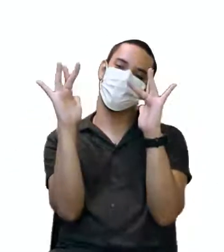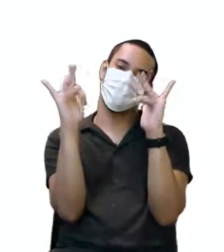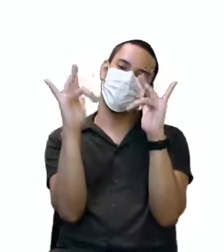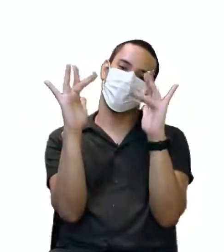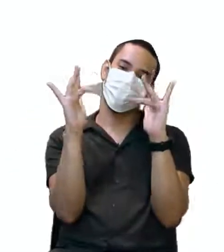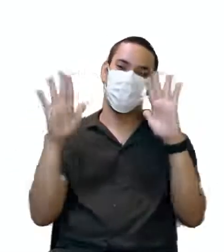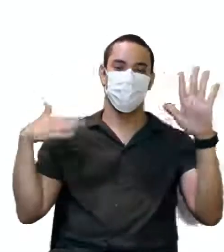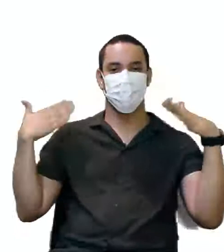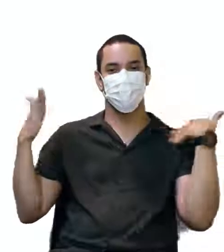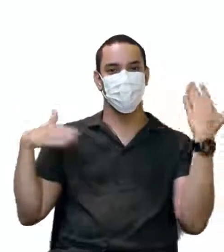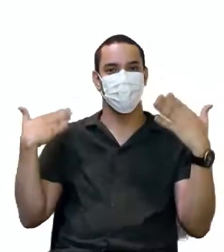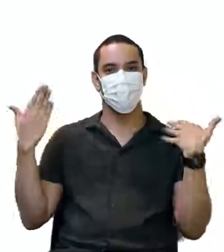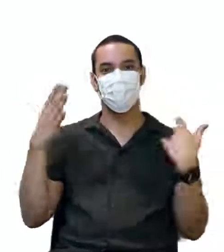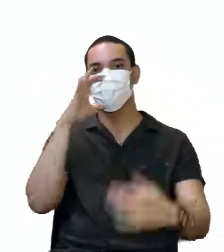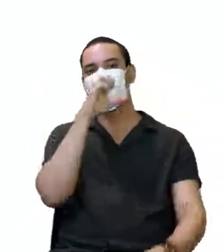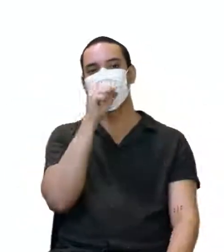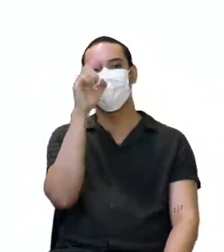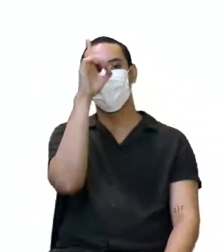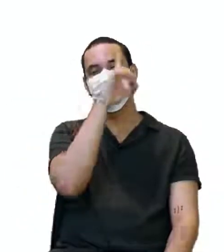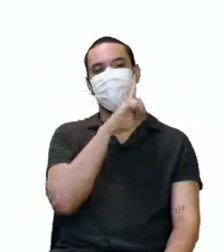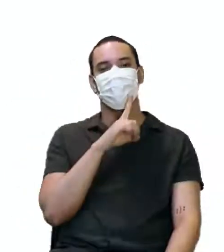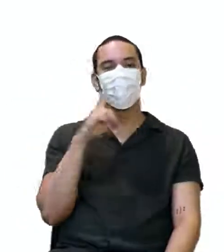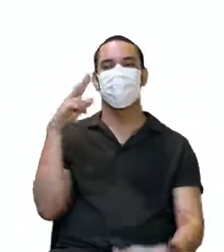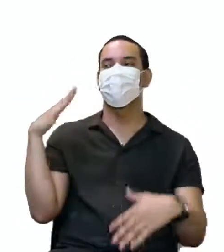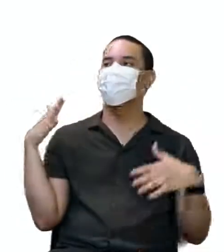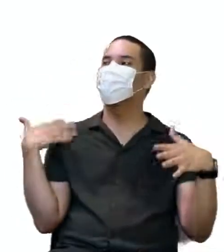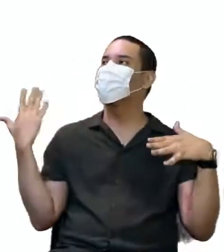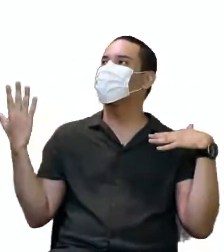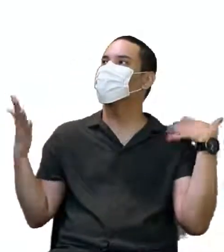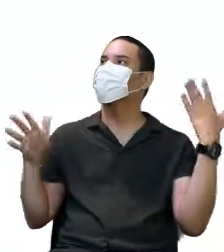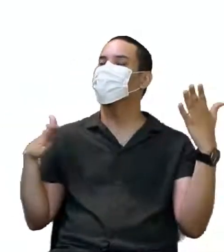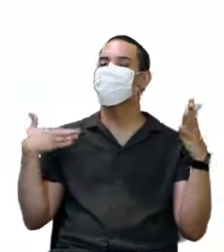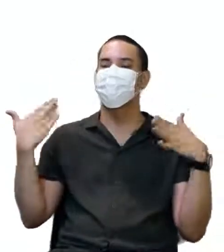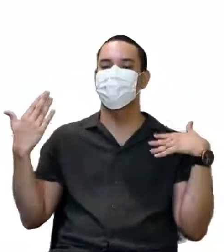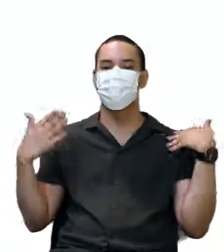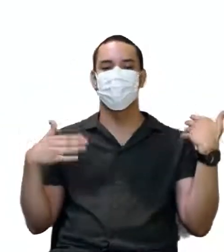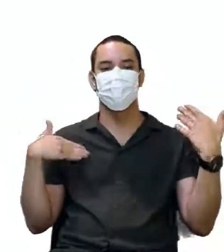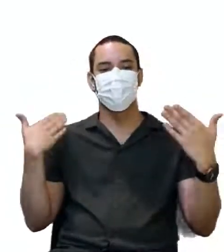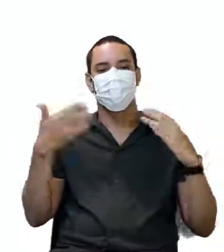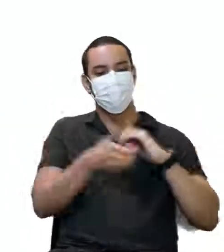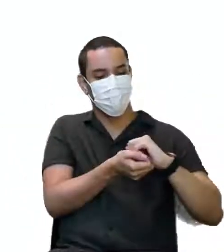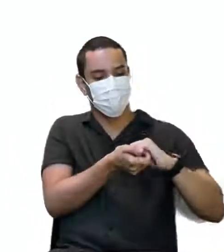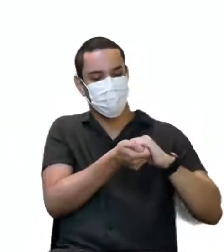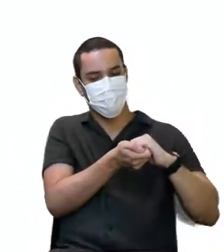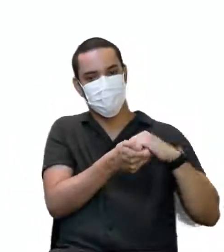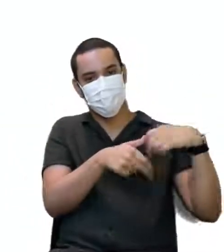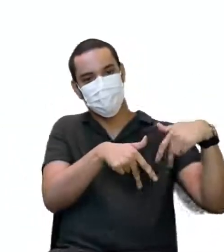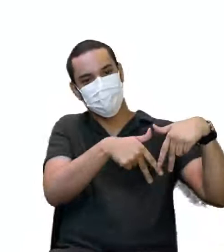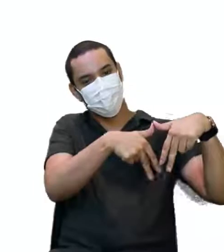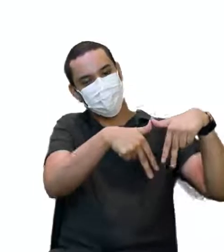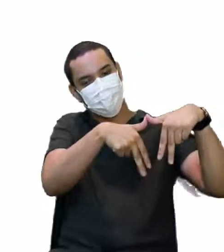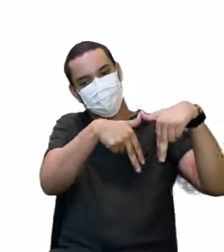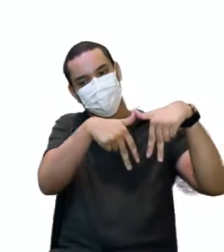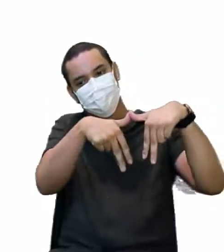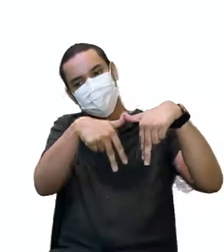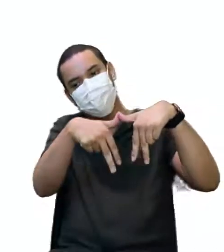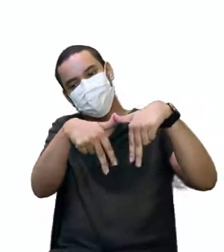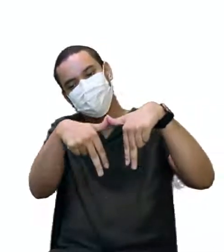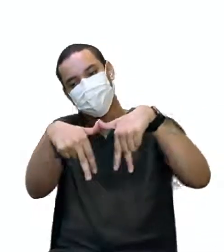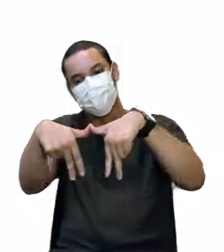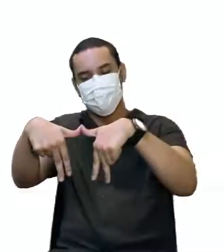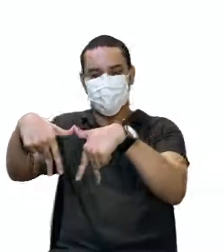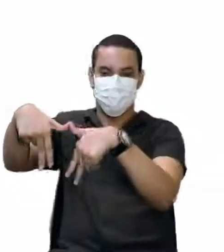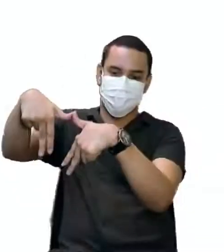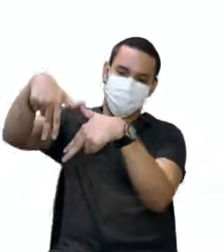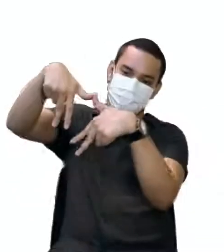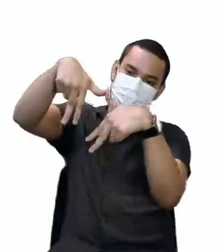bom, né? Final de semana, você dá aquela passeada, pegar na mão, pegar no ombro,